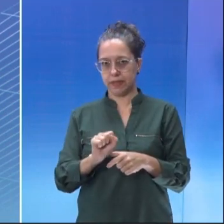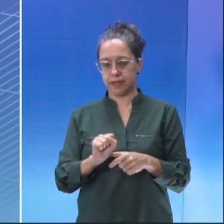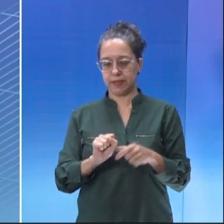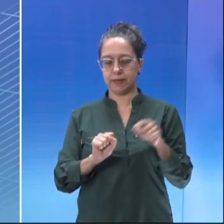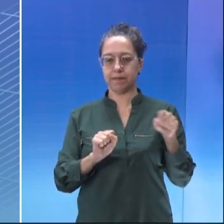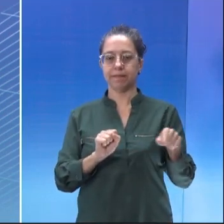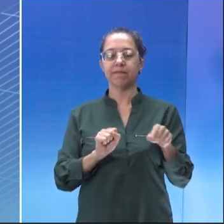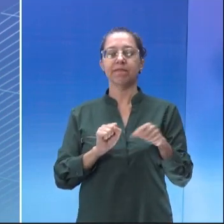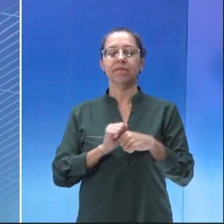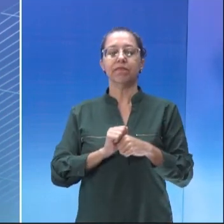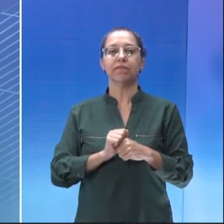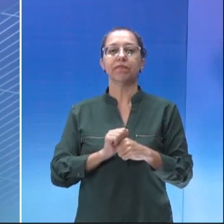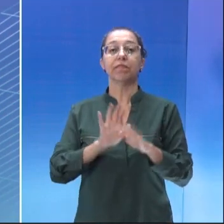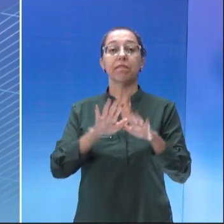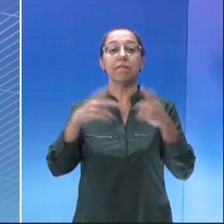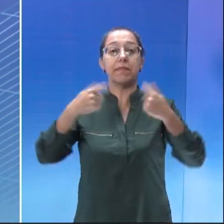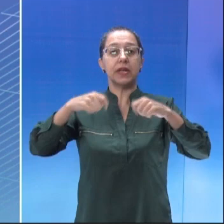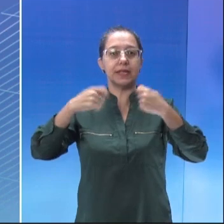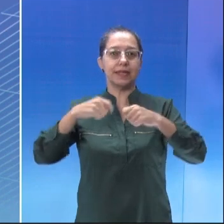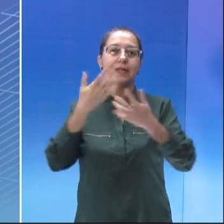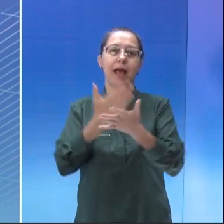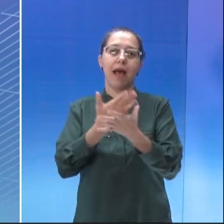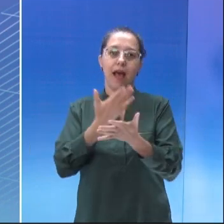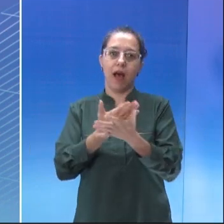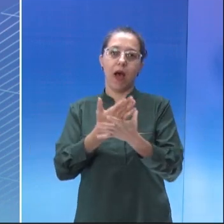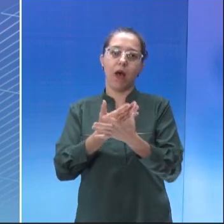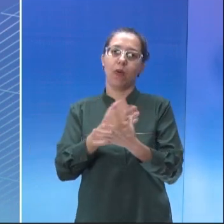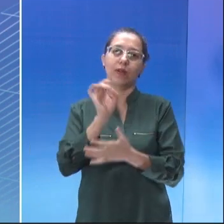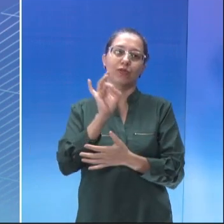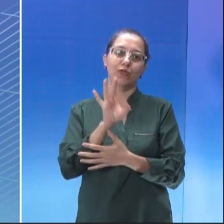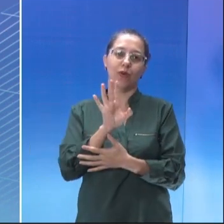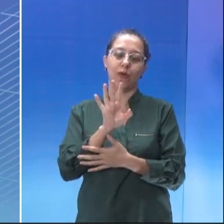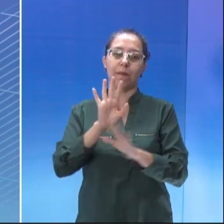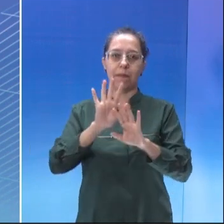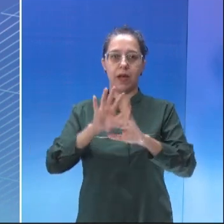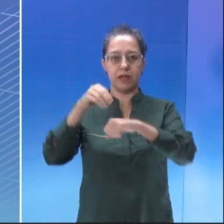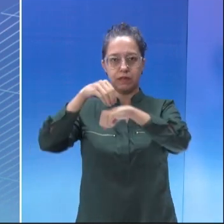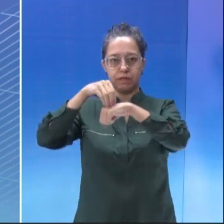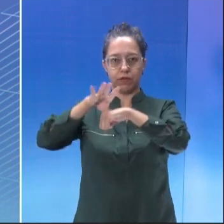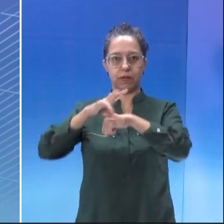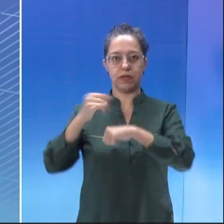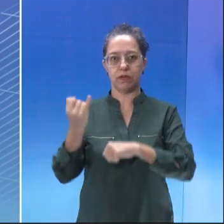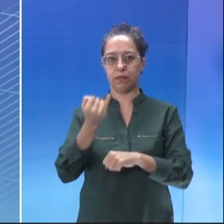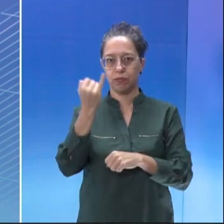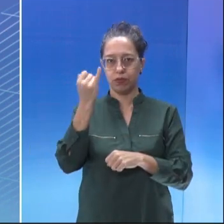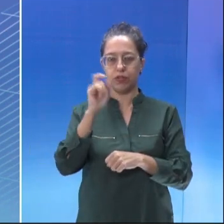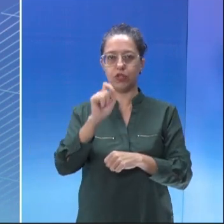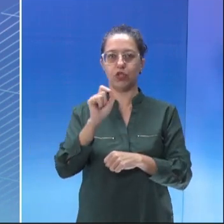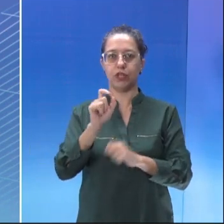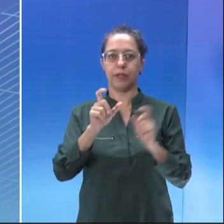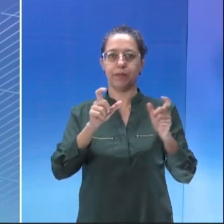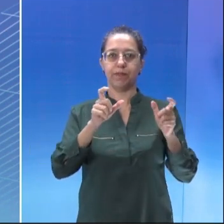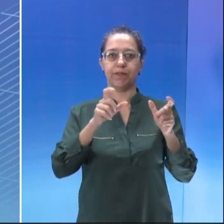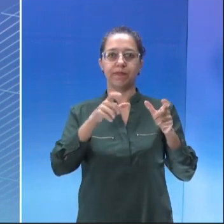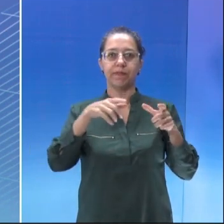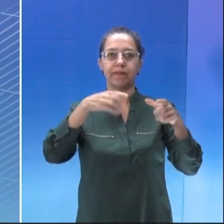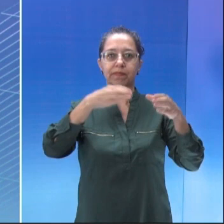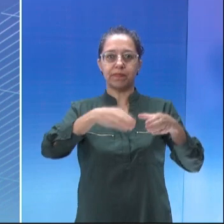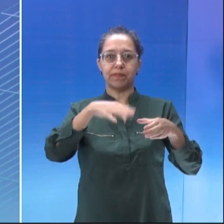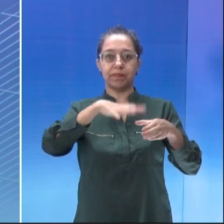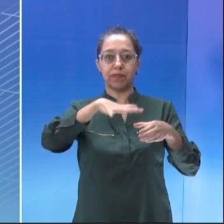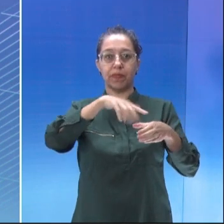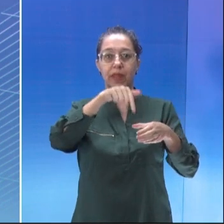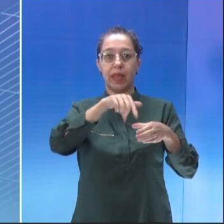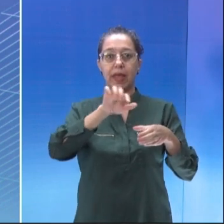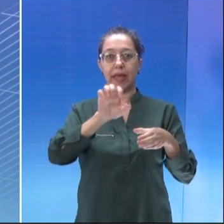sobre enzimas, é necessário a gente ter uma aula somente delas. Mas uma informação muito importante é que as enzimas elas são catalisadoras